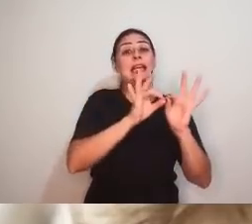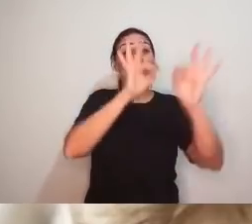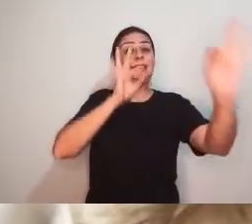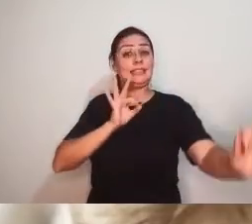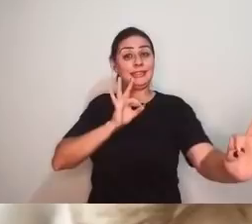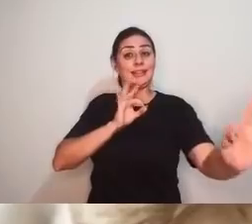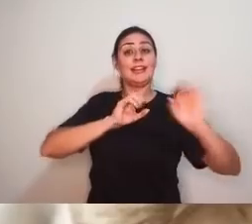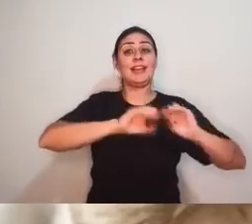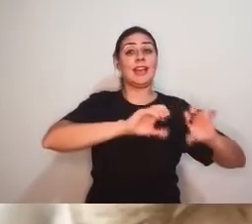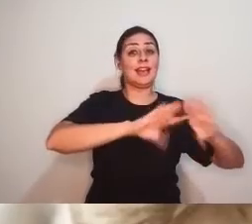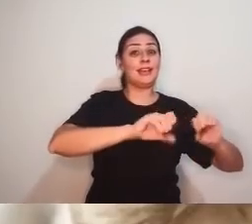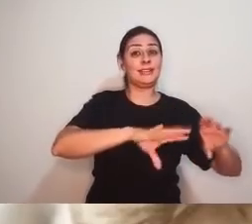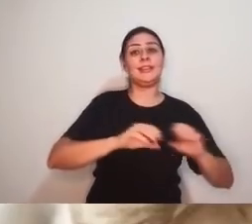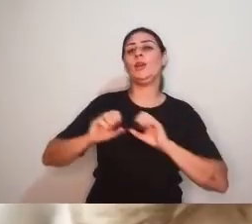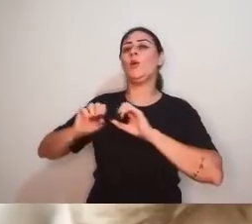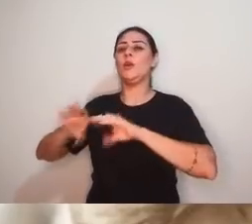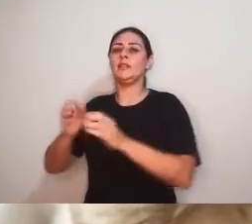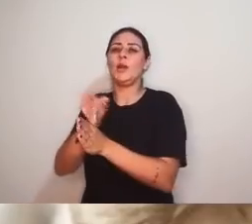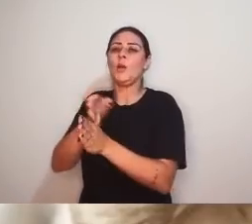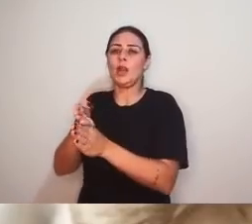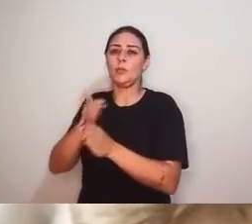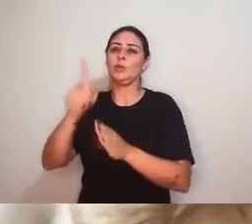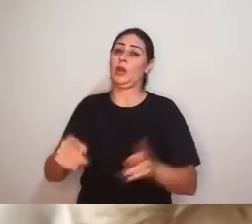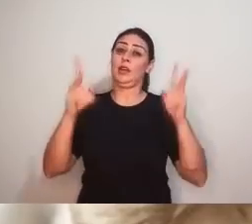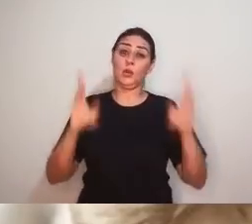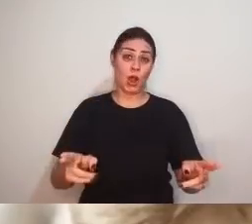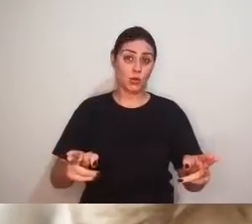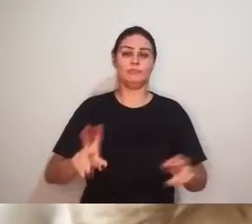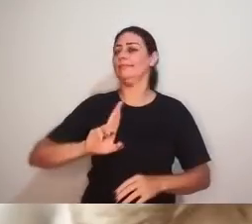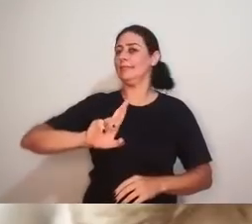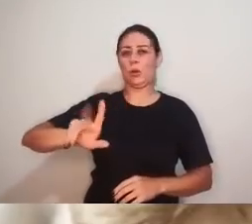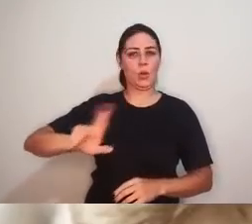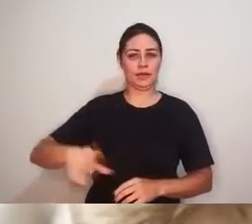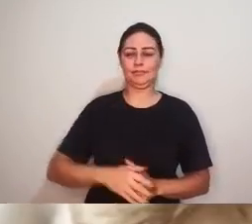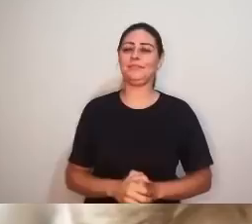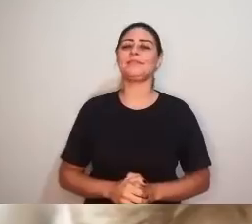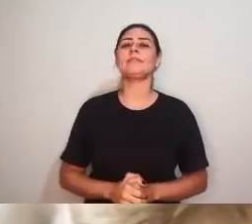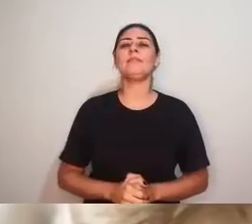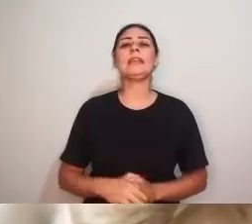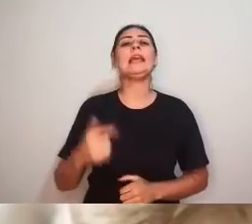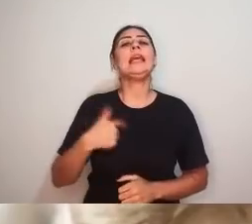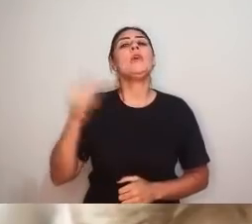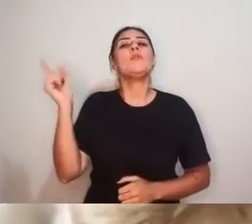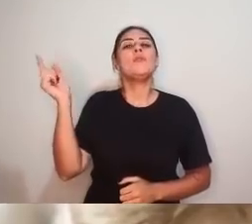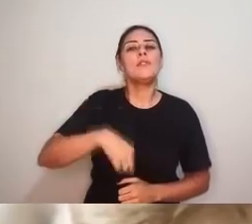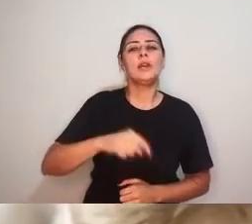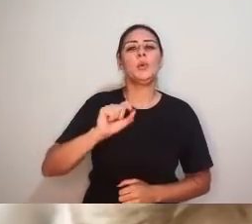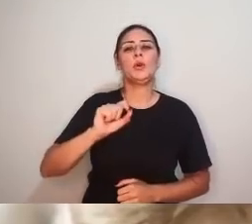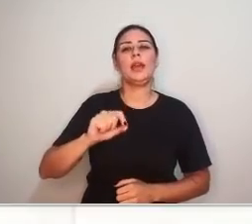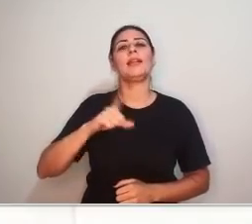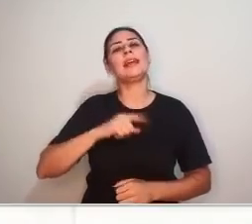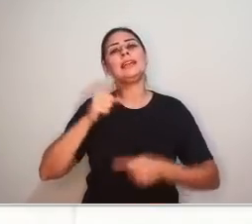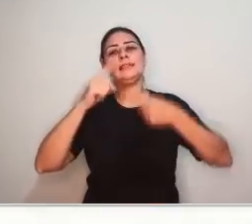de que EAD é ensino híbrido e vice-versa. Não é. Tá? Nesse viés, eu preciso